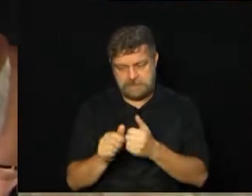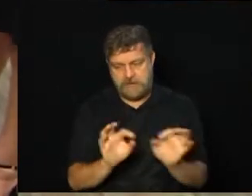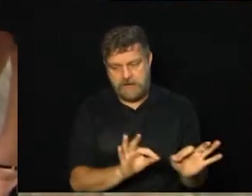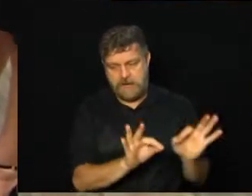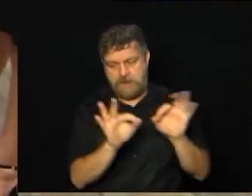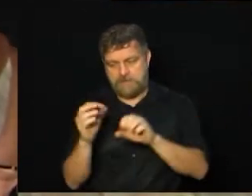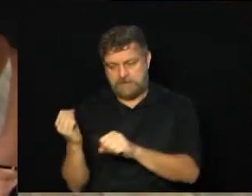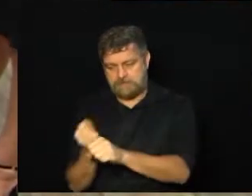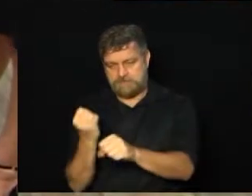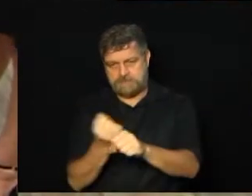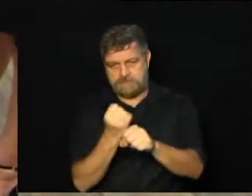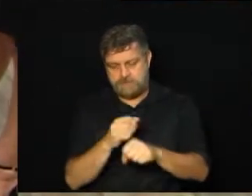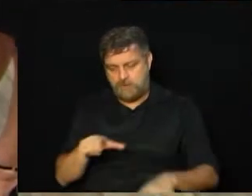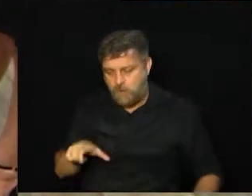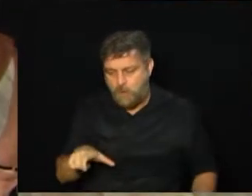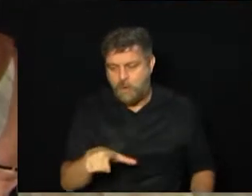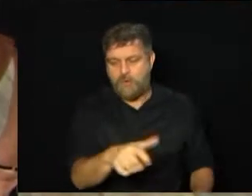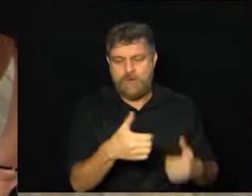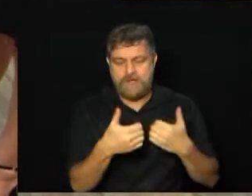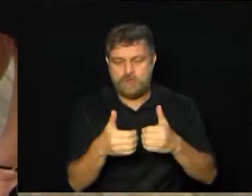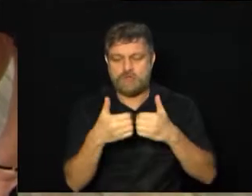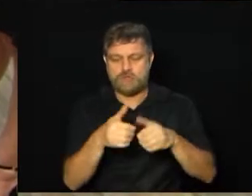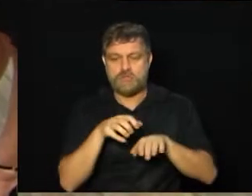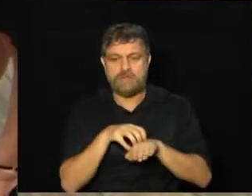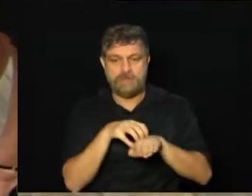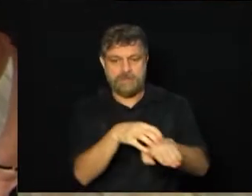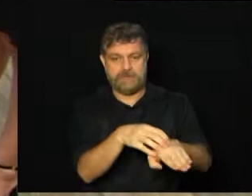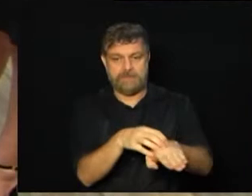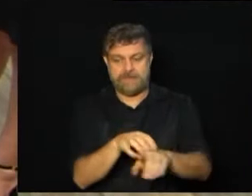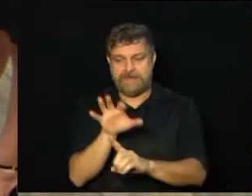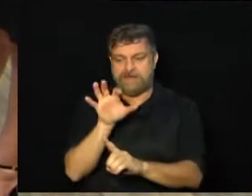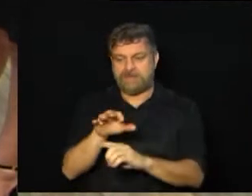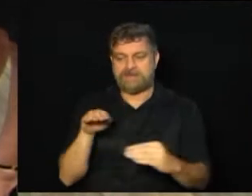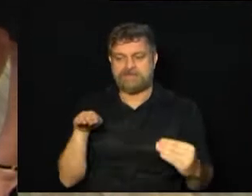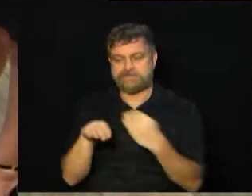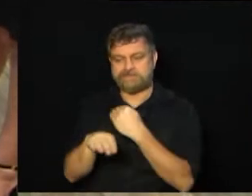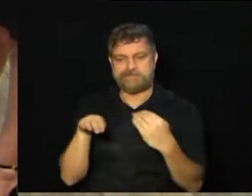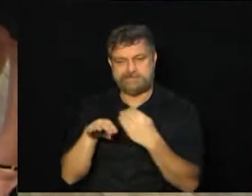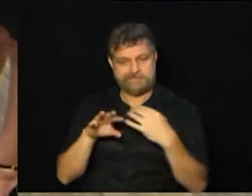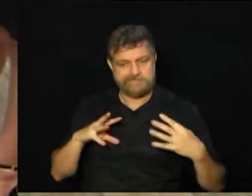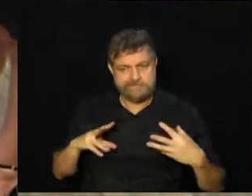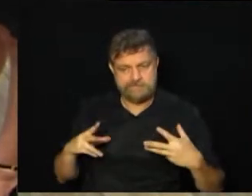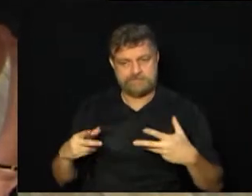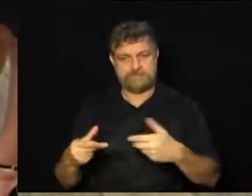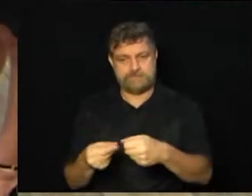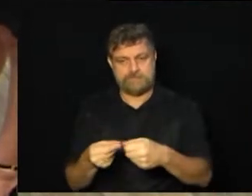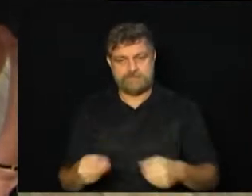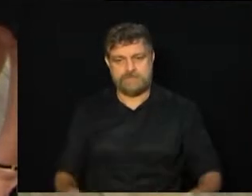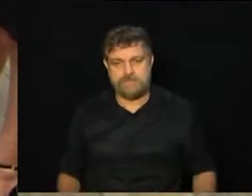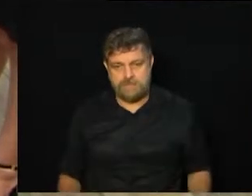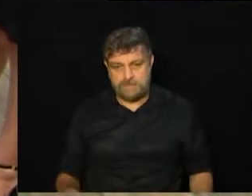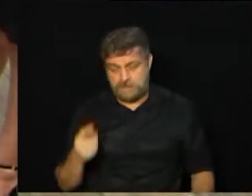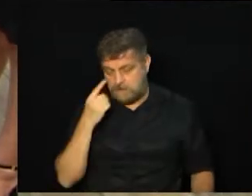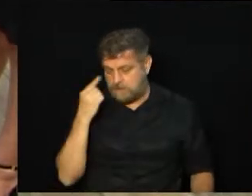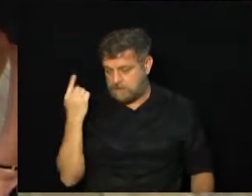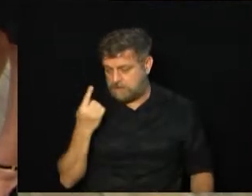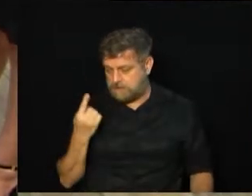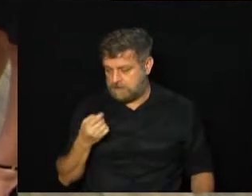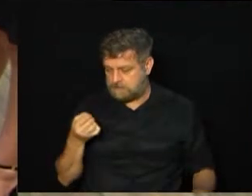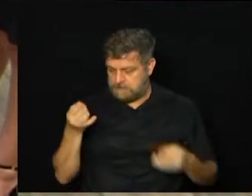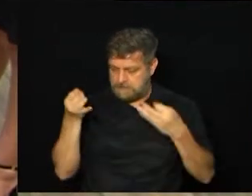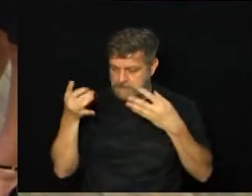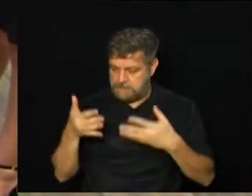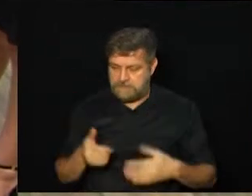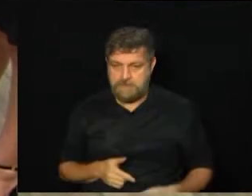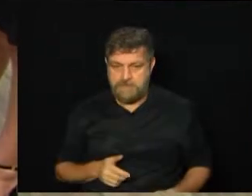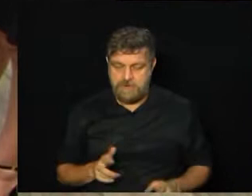as obras do BRT aqui na cidade de Campinas, que influencia todo o trânsito da região. E, Mirna Abreu, você falou aí sobre este trecho